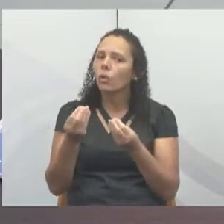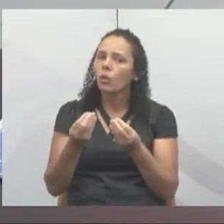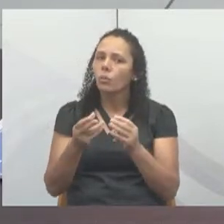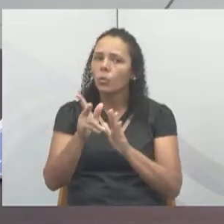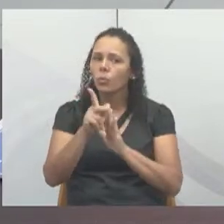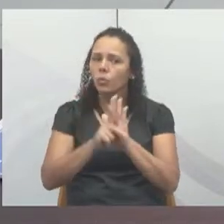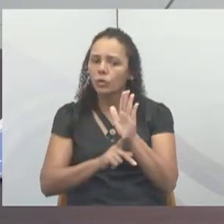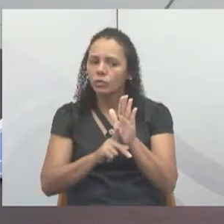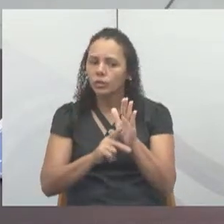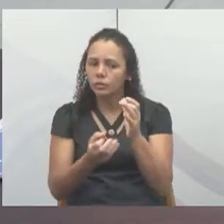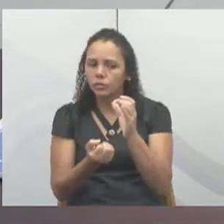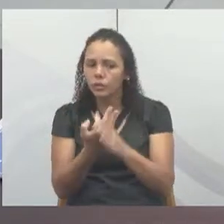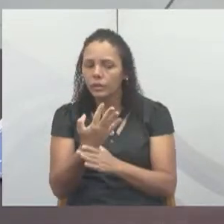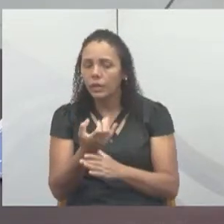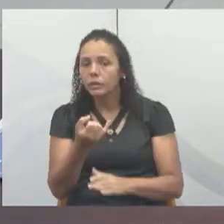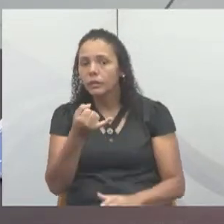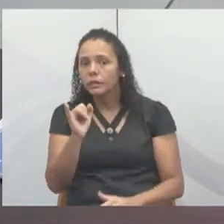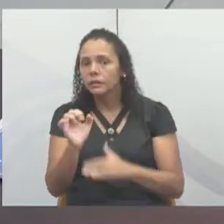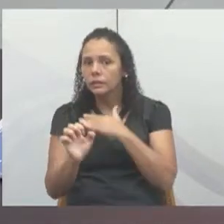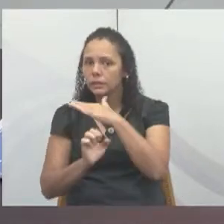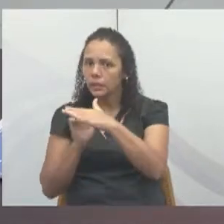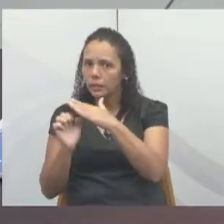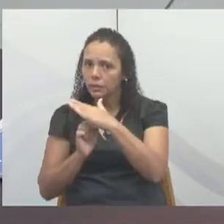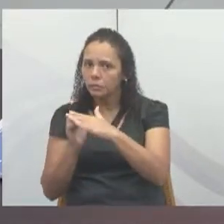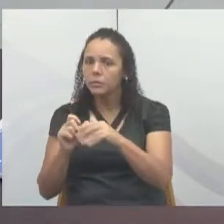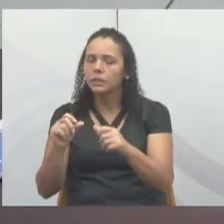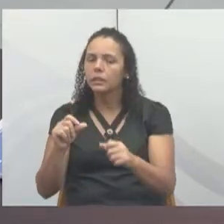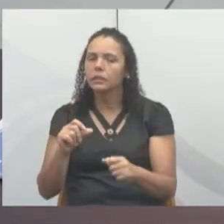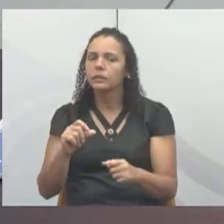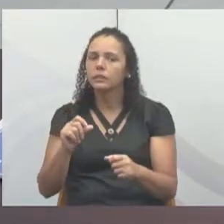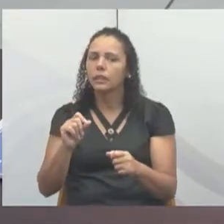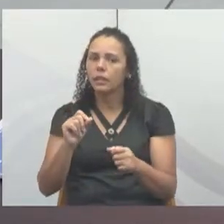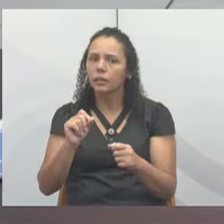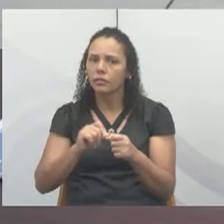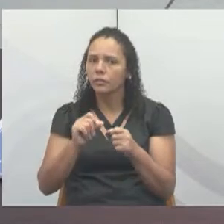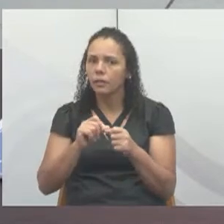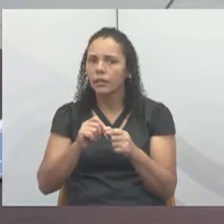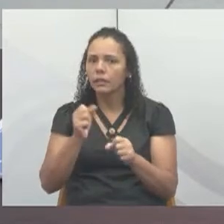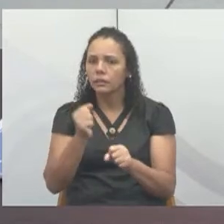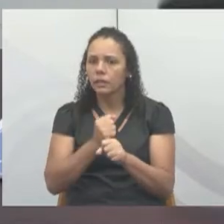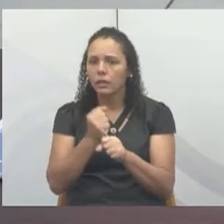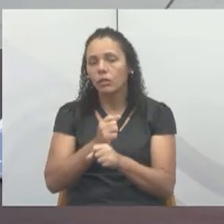com as obrigações, senão só está gastando dinheiro e depois não vai resolver nada.